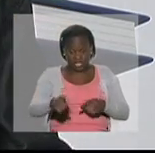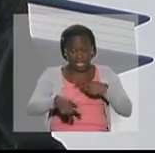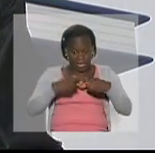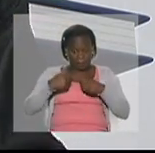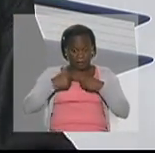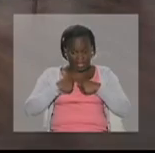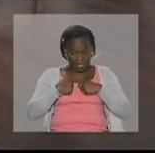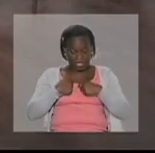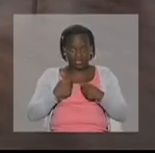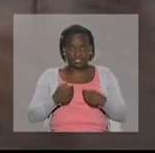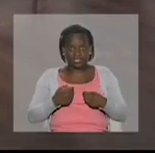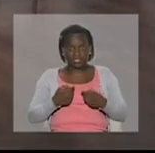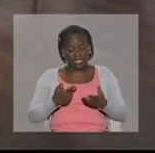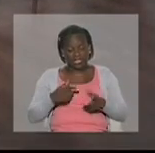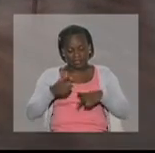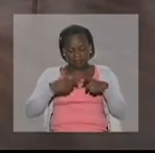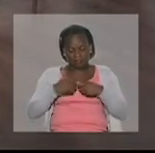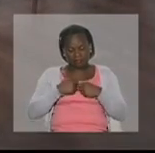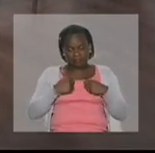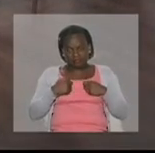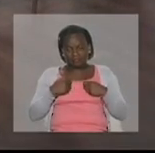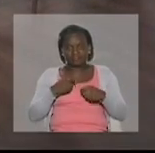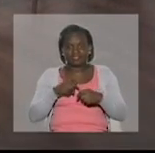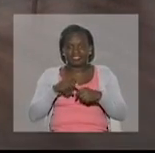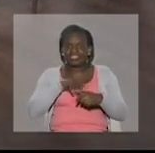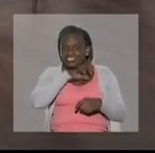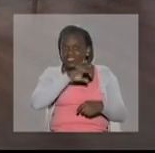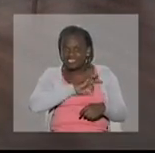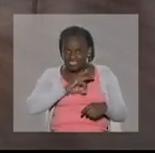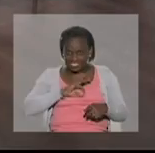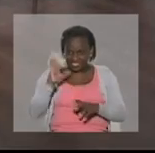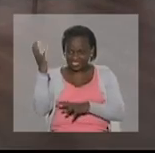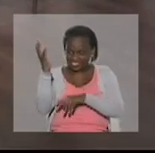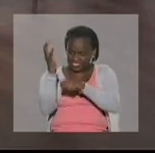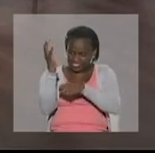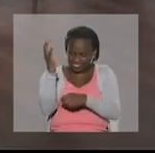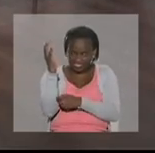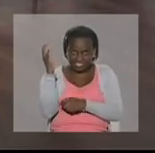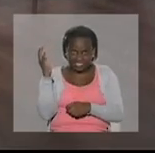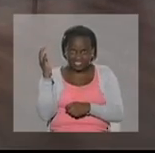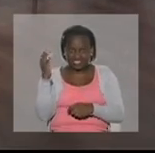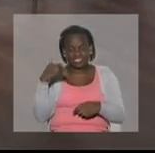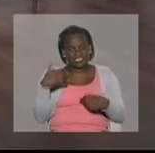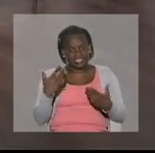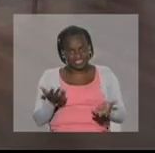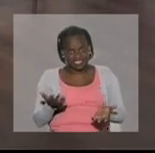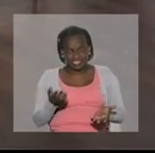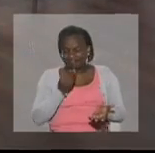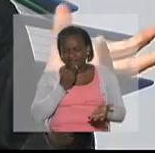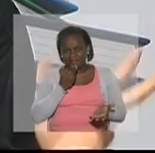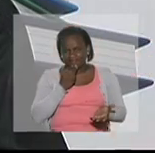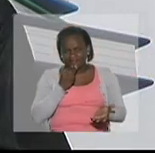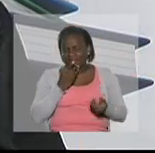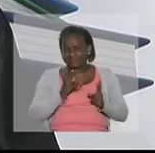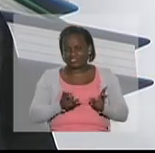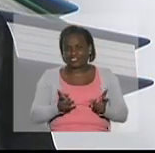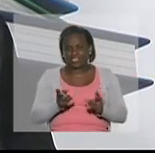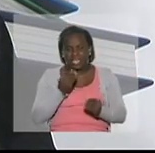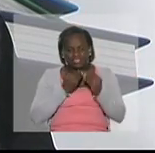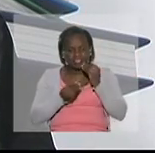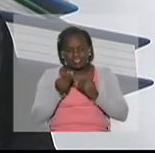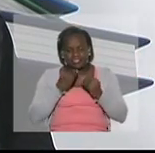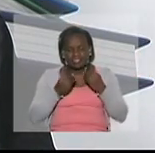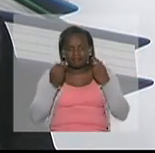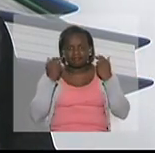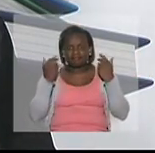seu jabuti. E lá foi o jabuti amarrar a onça naquela árvore e, obviamente, conseguiu